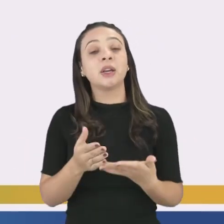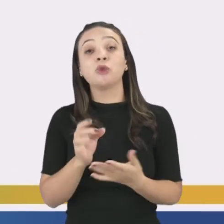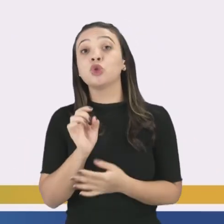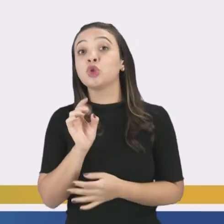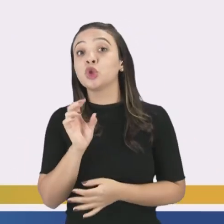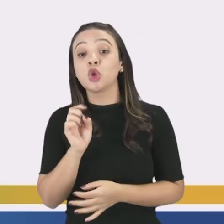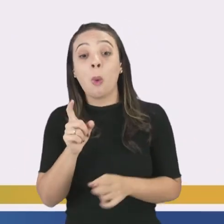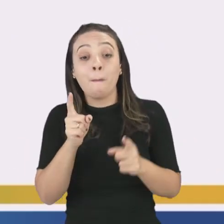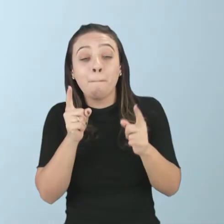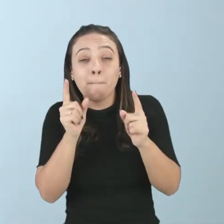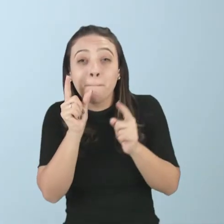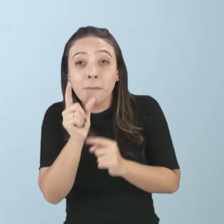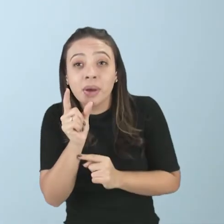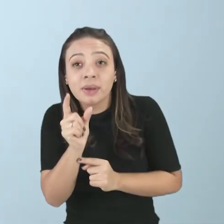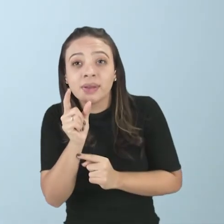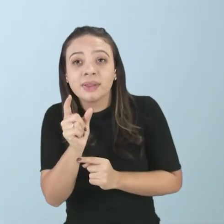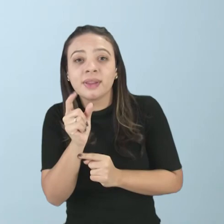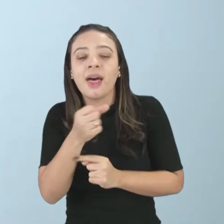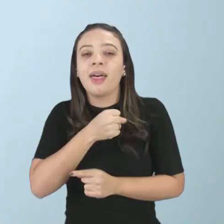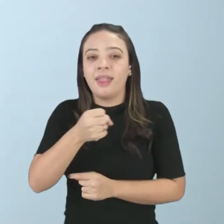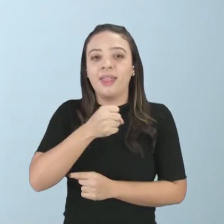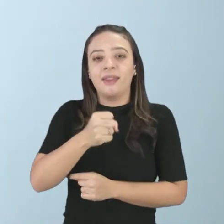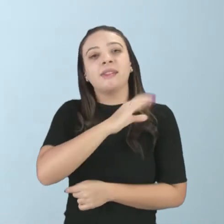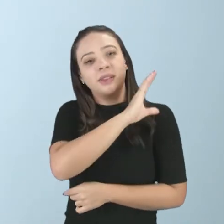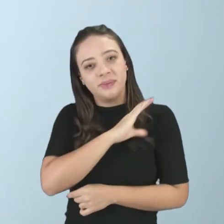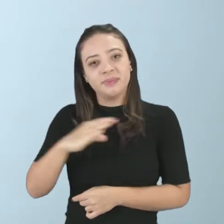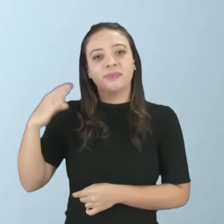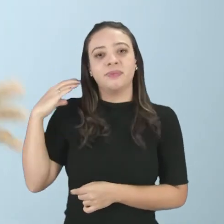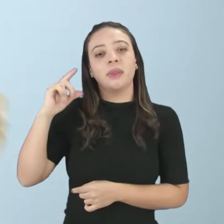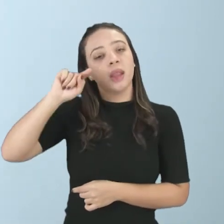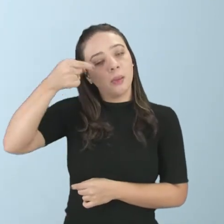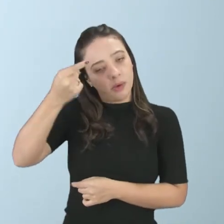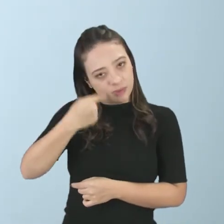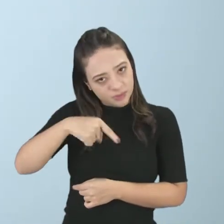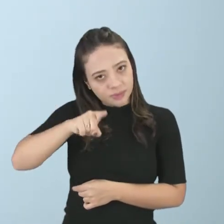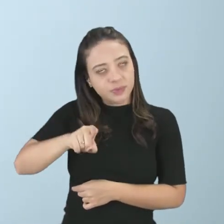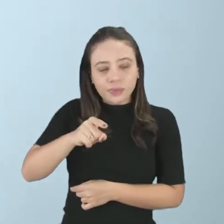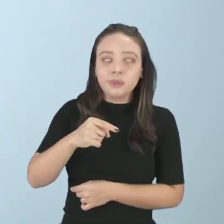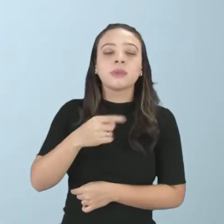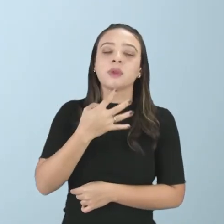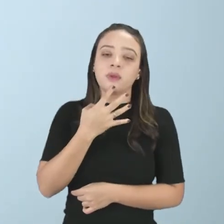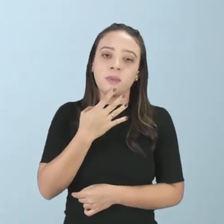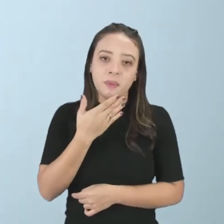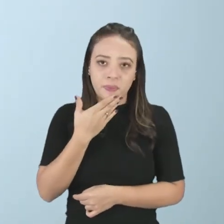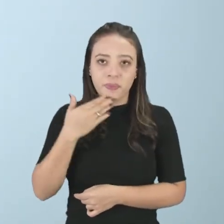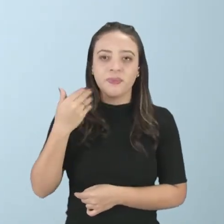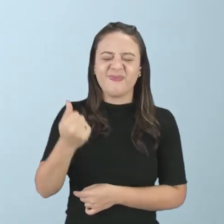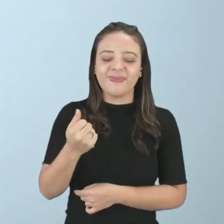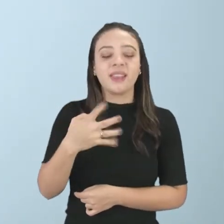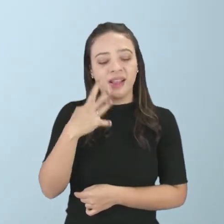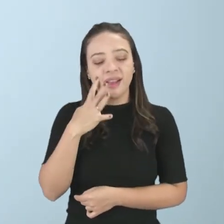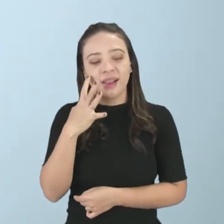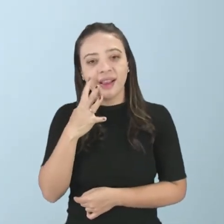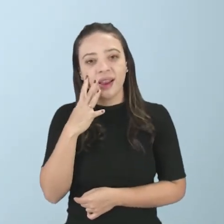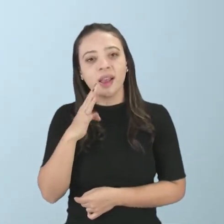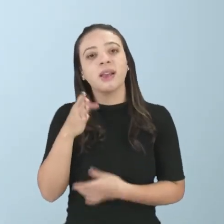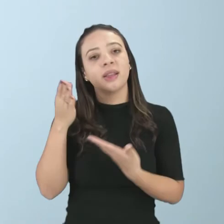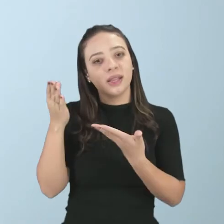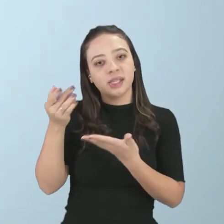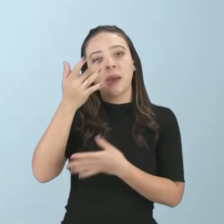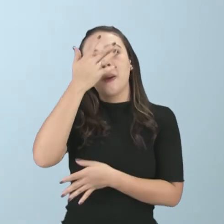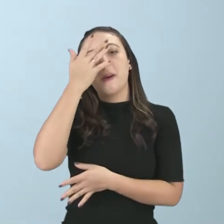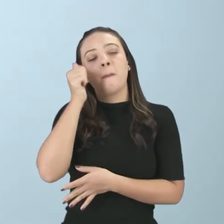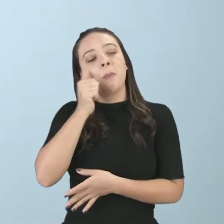um trecho dessa entrevista. Depois vocês podem ir lá e ter acesso a essa entrevista que é enorme, é muito interessante sobre a vida dessa grande